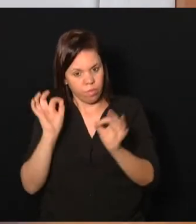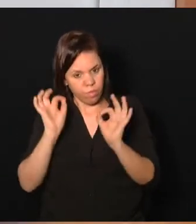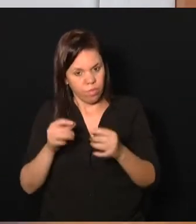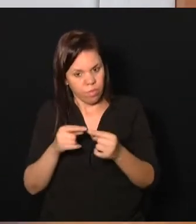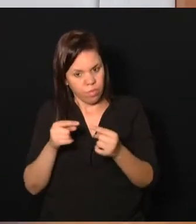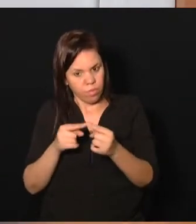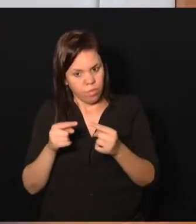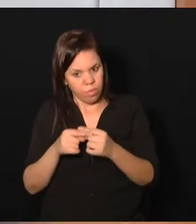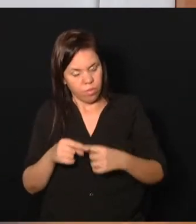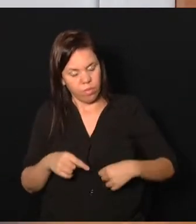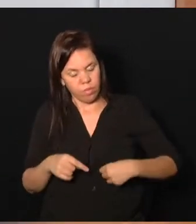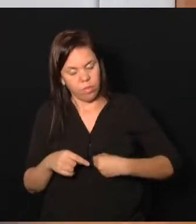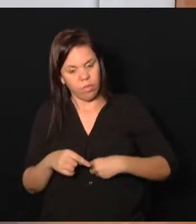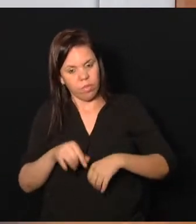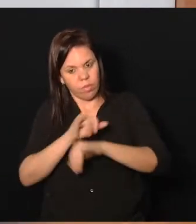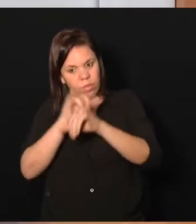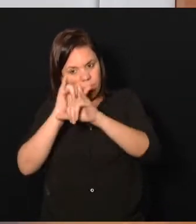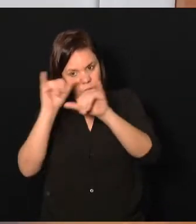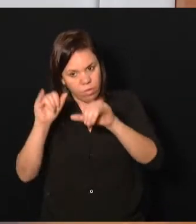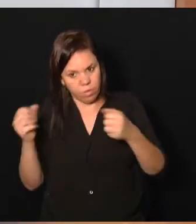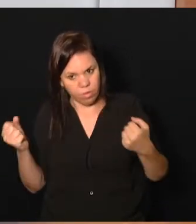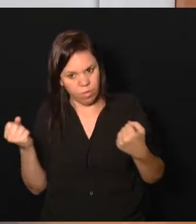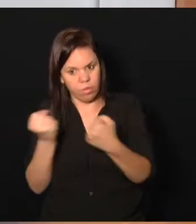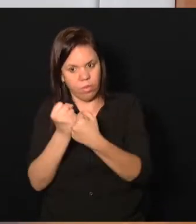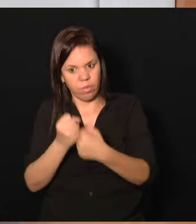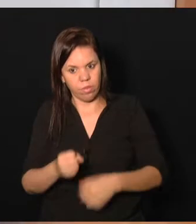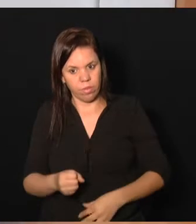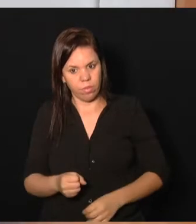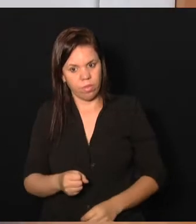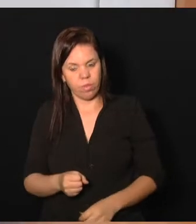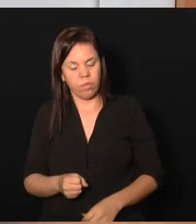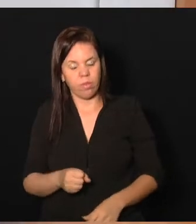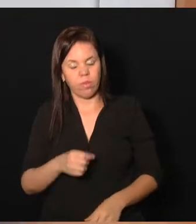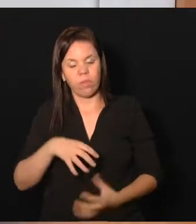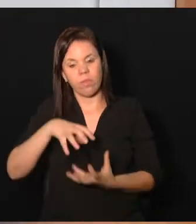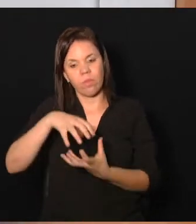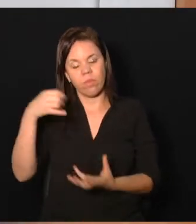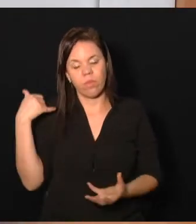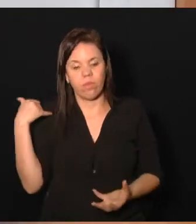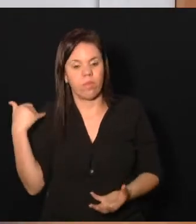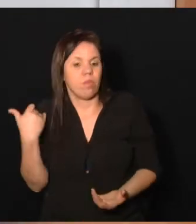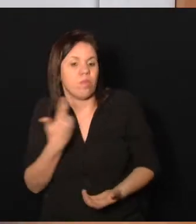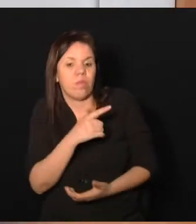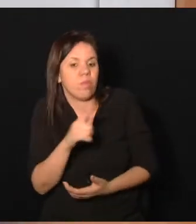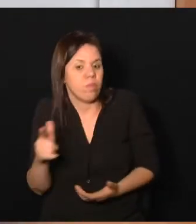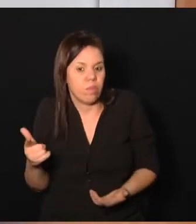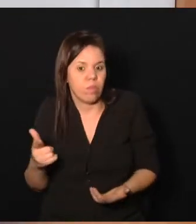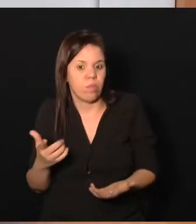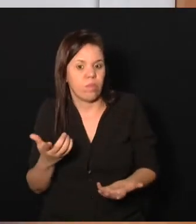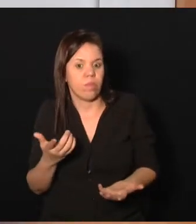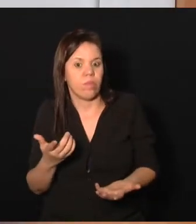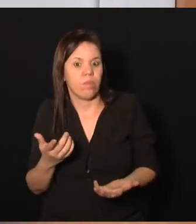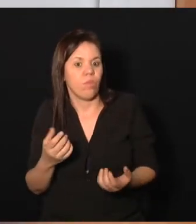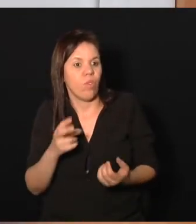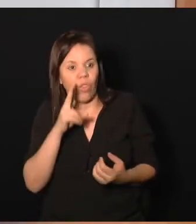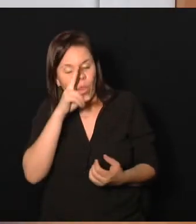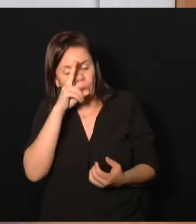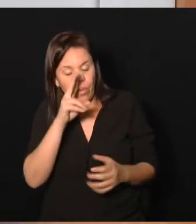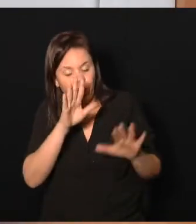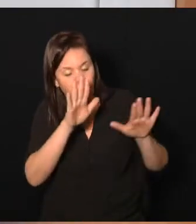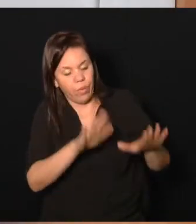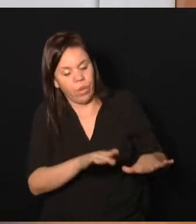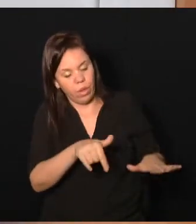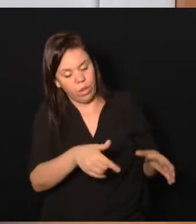e divulgue a assistência ao idoso, nós não teremos eco disso tudo. Vai ficar aqui